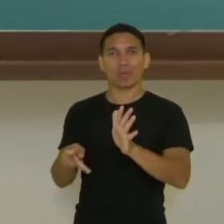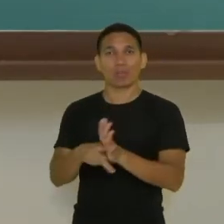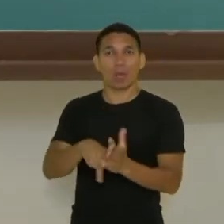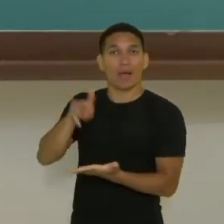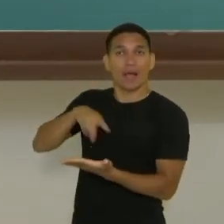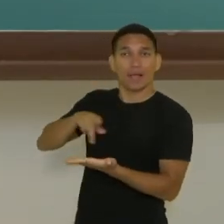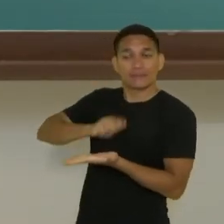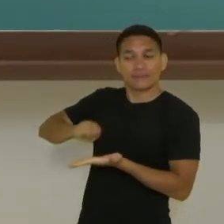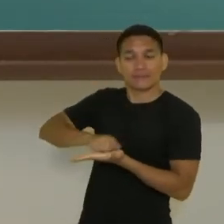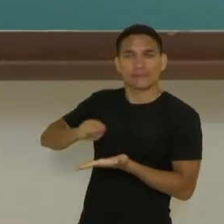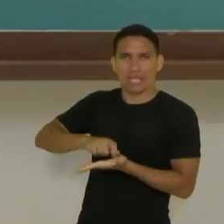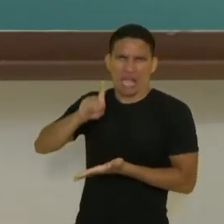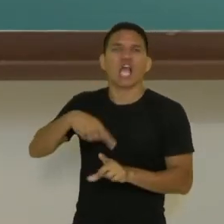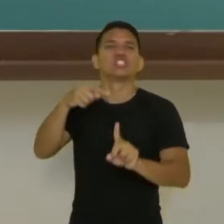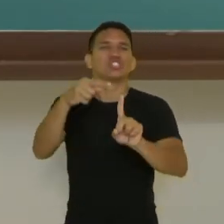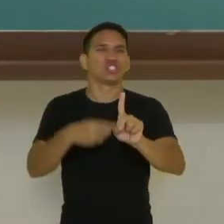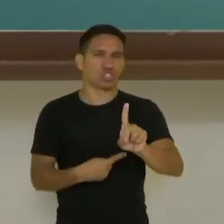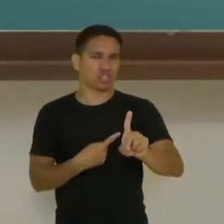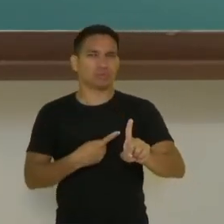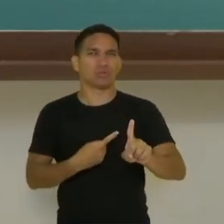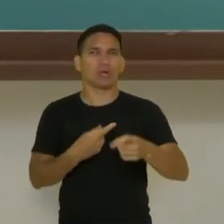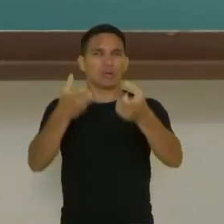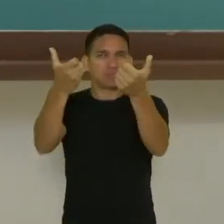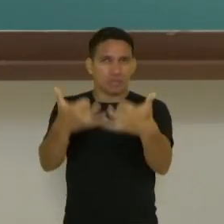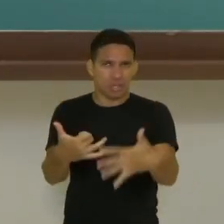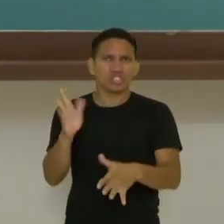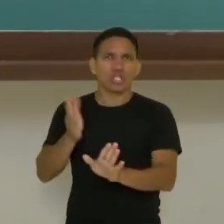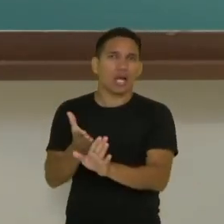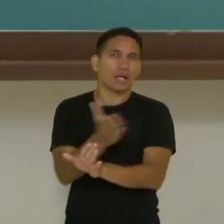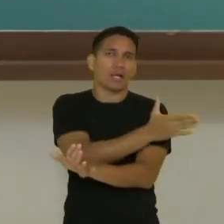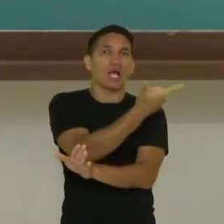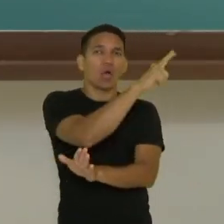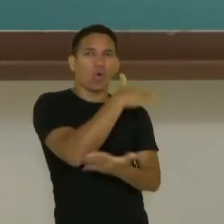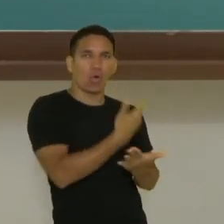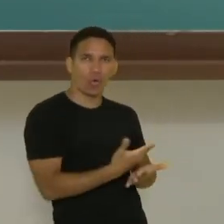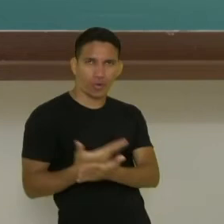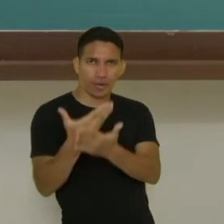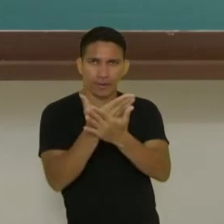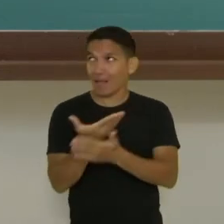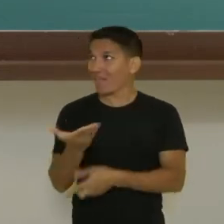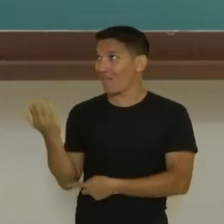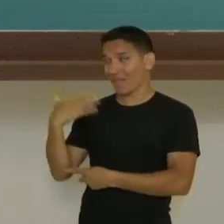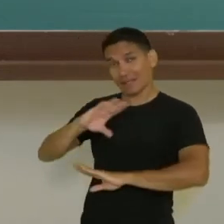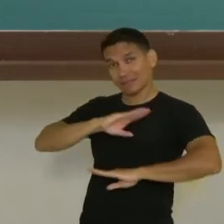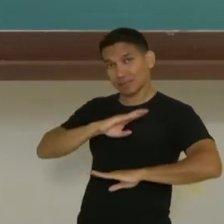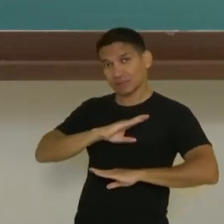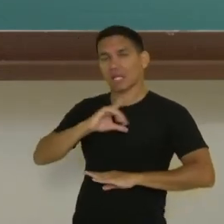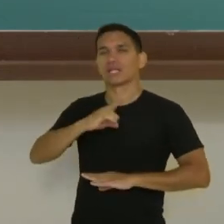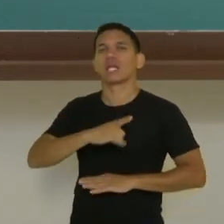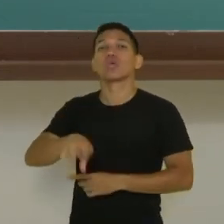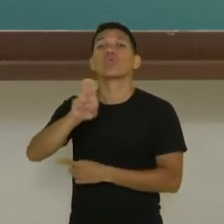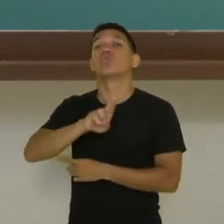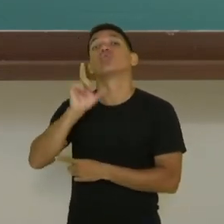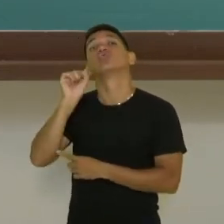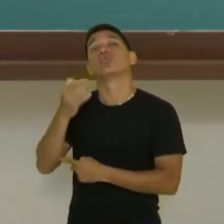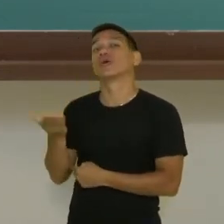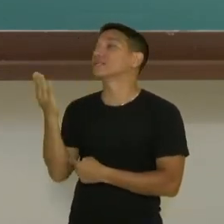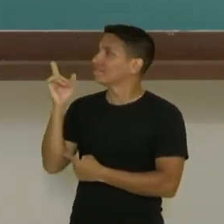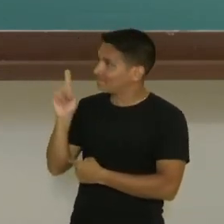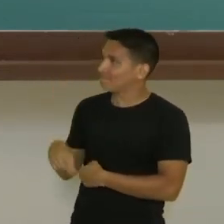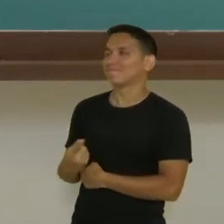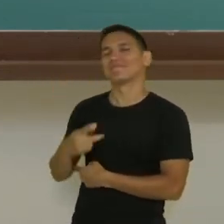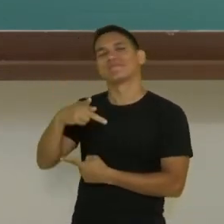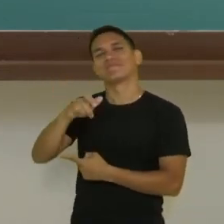de argumentos que já foram vistos em outras aulas. Nesse caso aqui, está utilizando o argumento